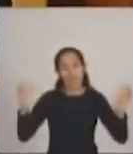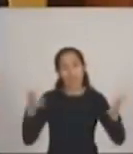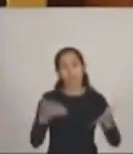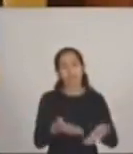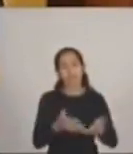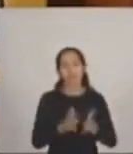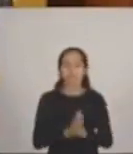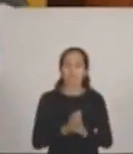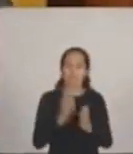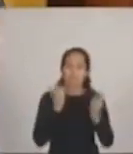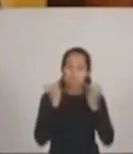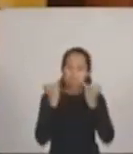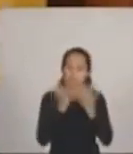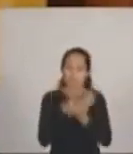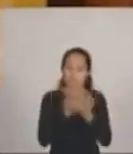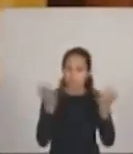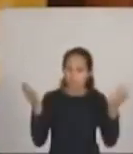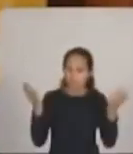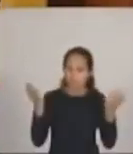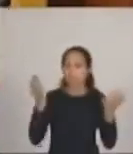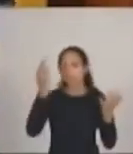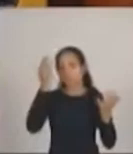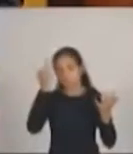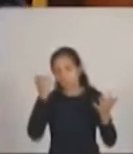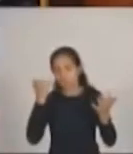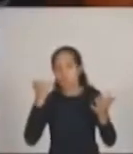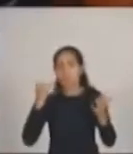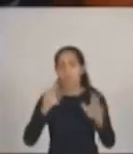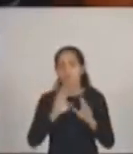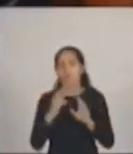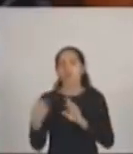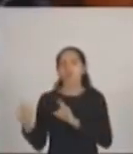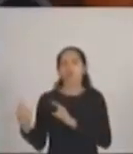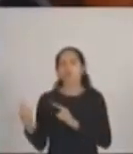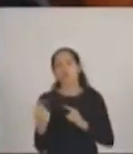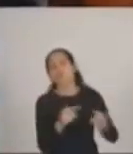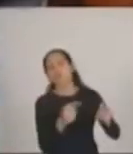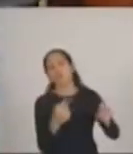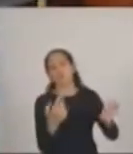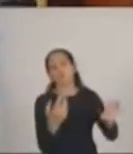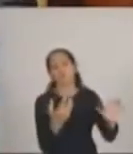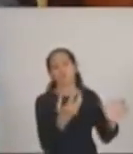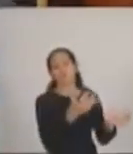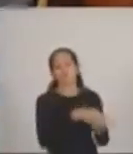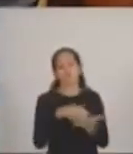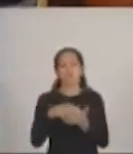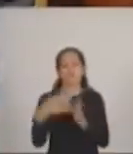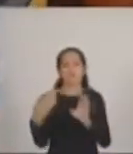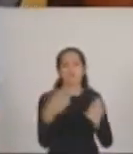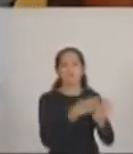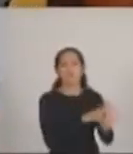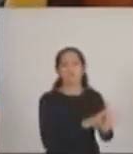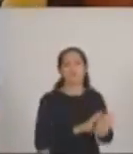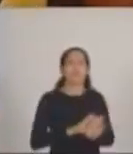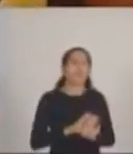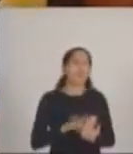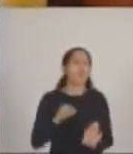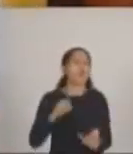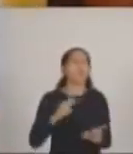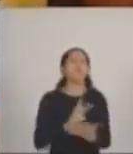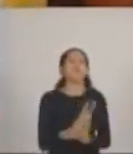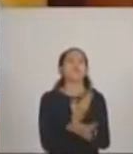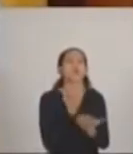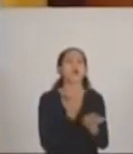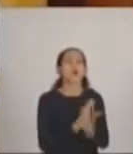compreendido por todos que se mobilizam contra o fechamento das comarcas, que é fechamento, que é extinção. E